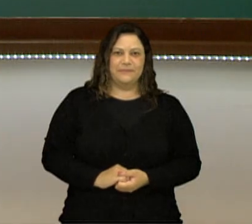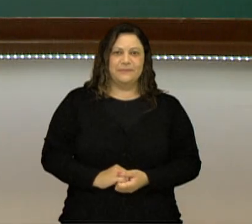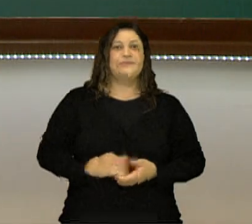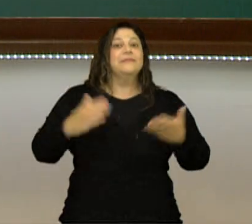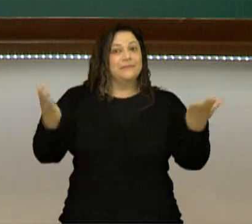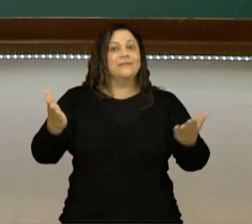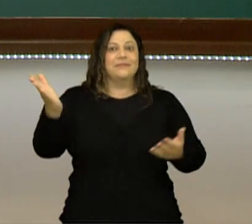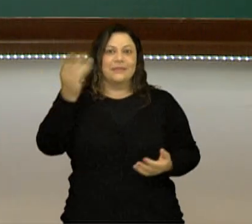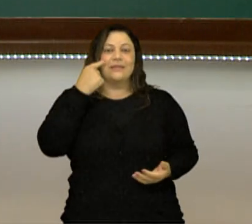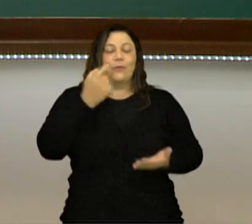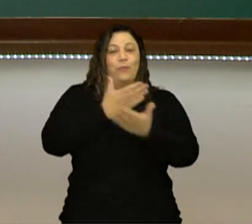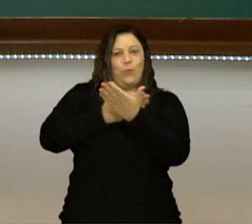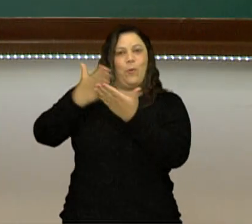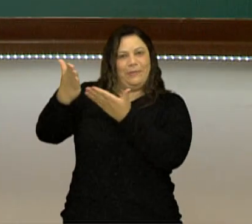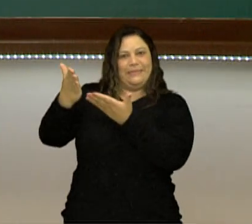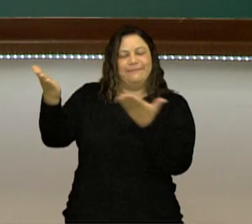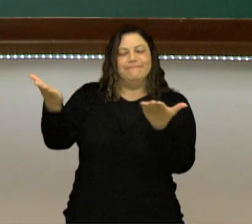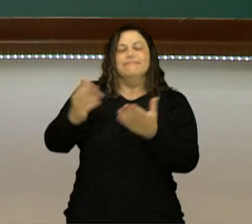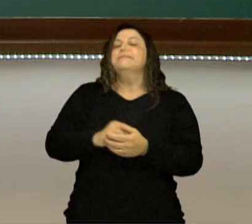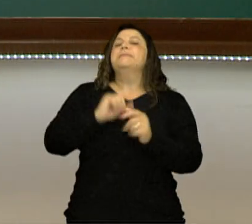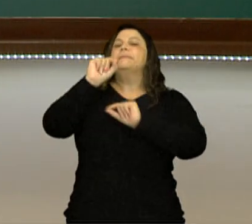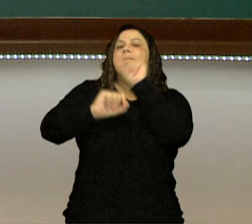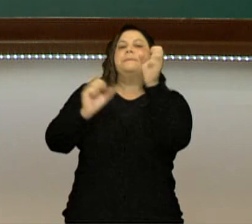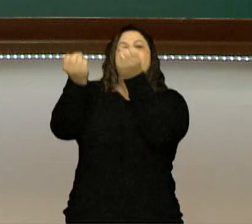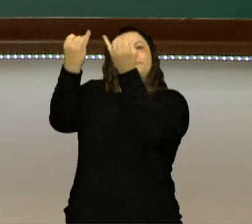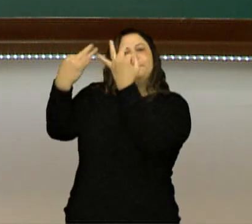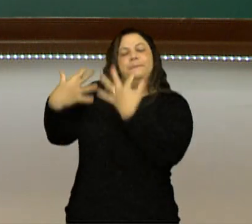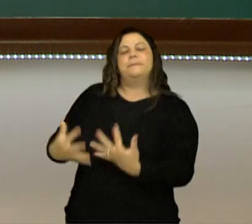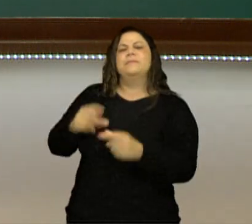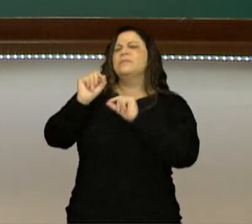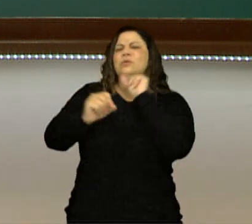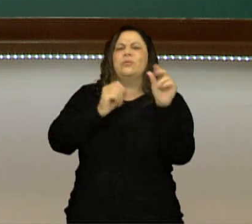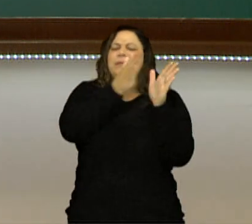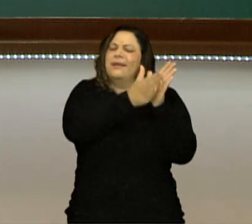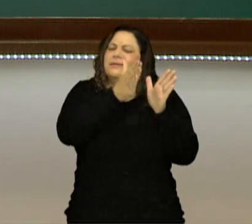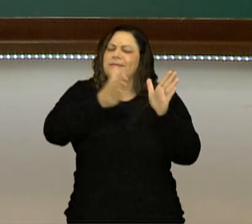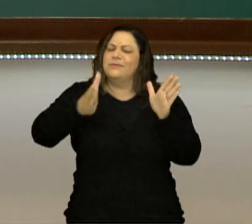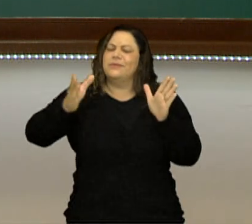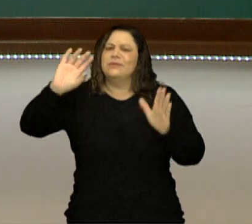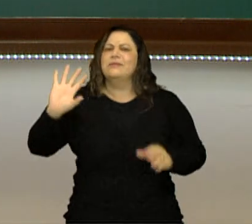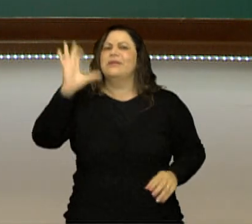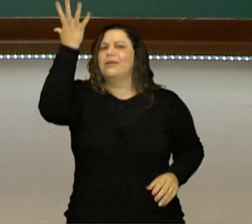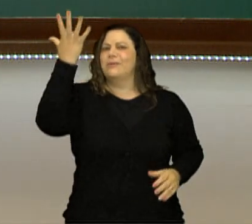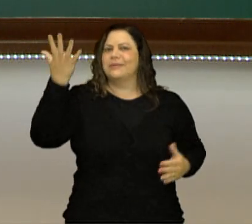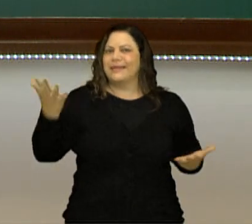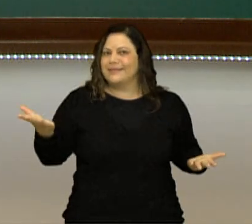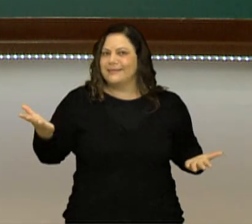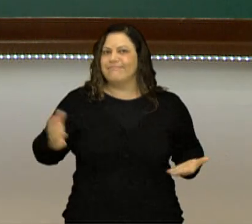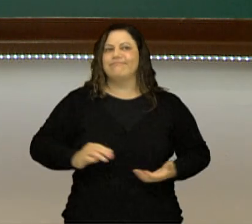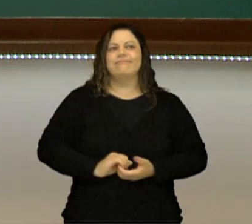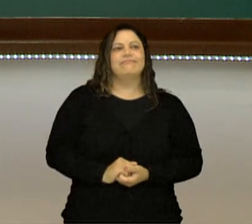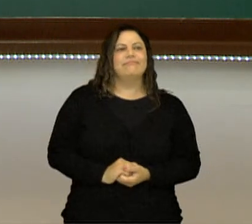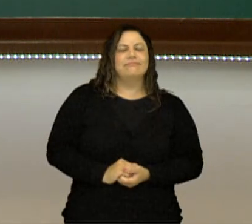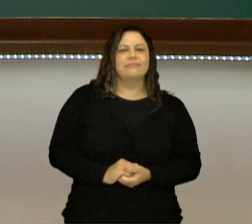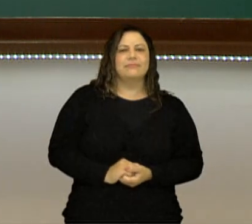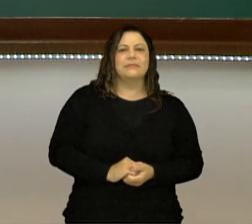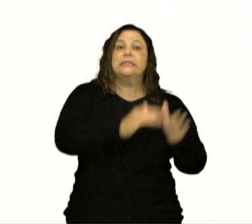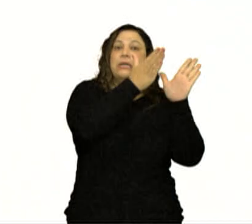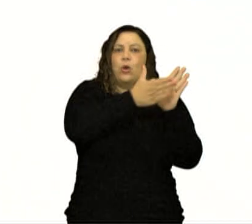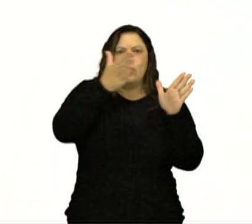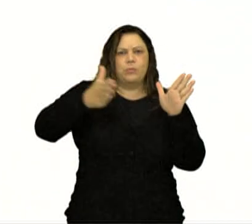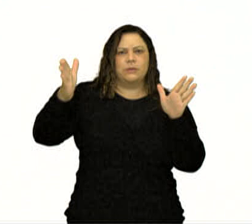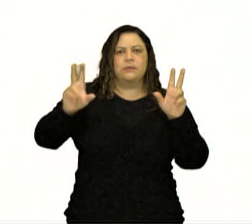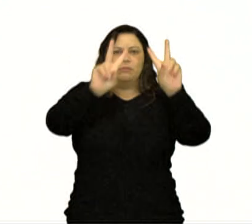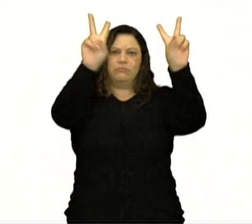Então vamos lá, pessoal. Explique o que é esse processo e como que ele ocorre, né? Então vamos lá. Opa! O processo